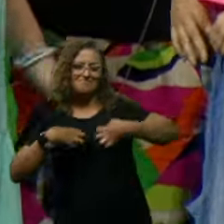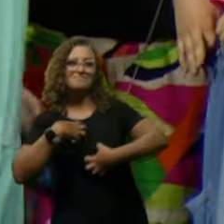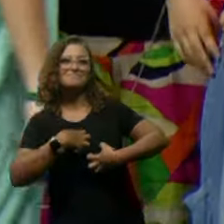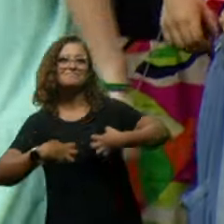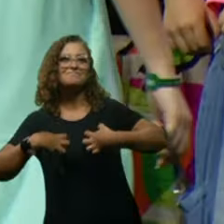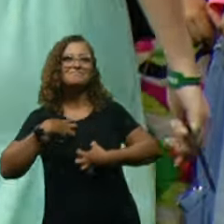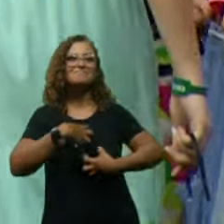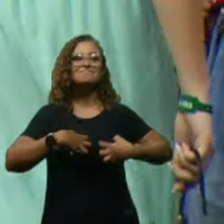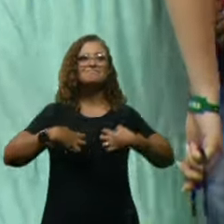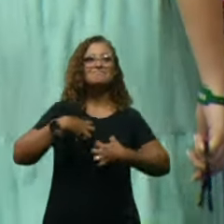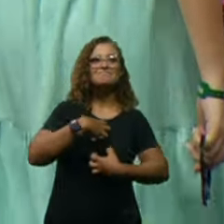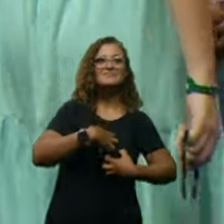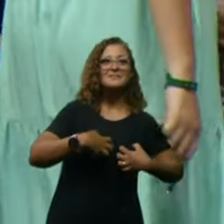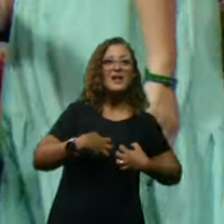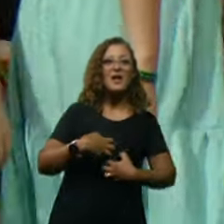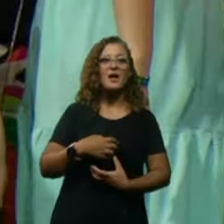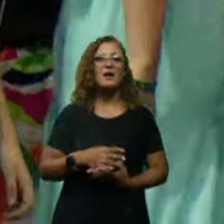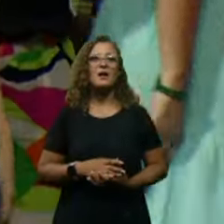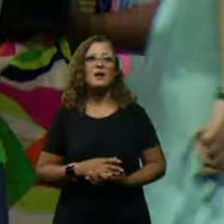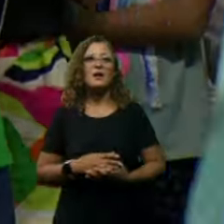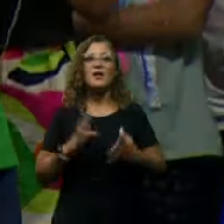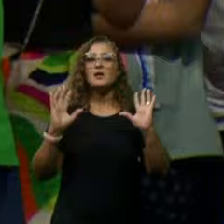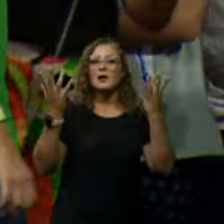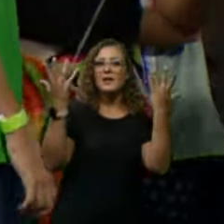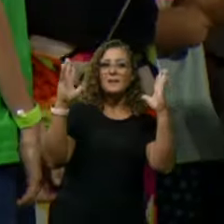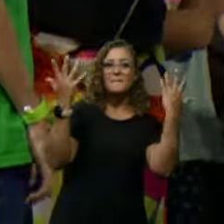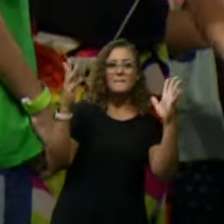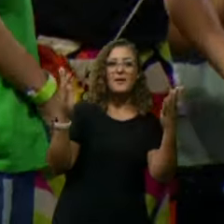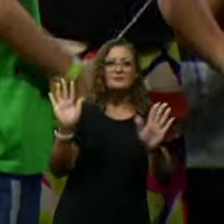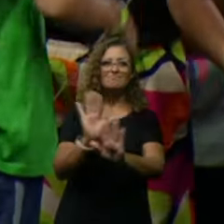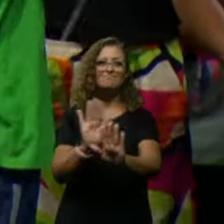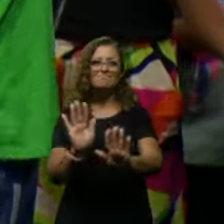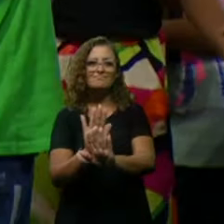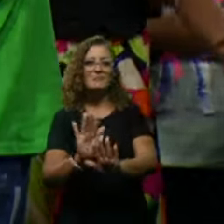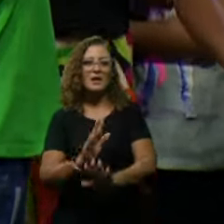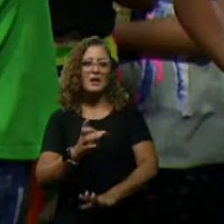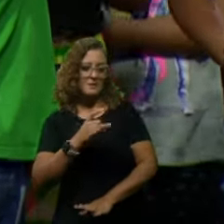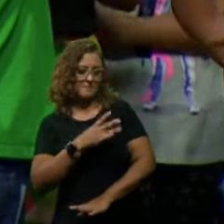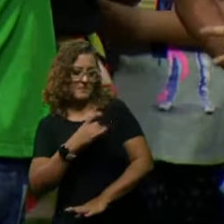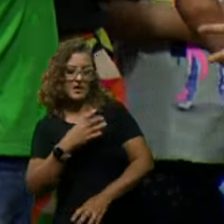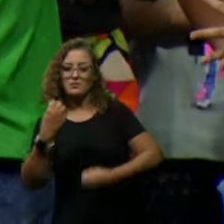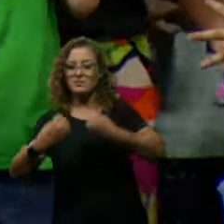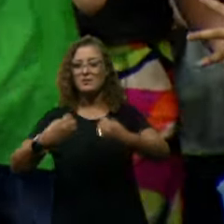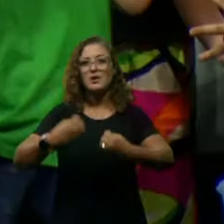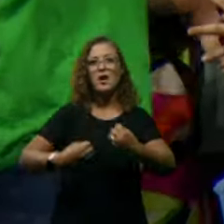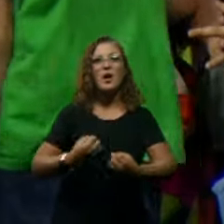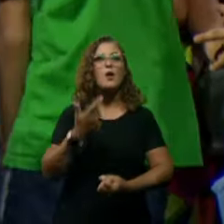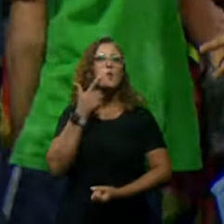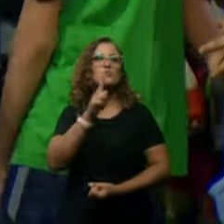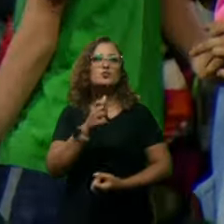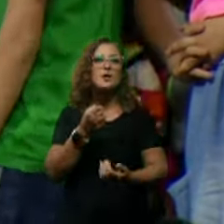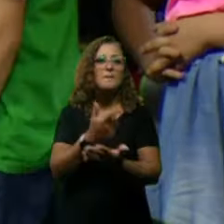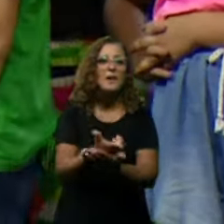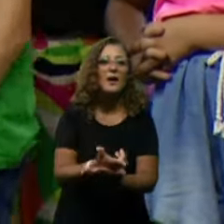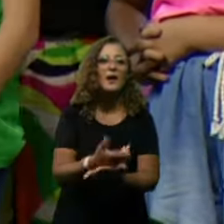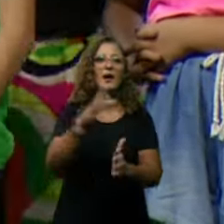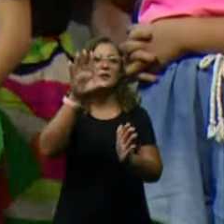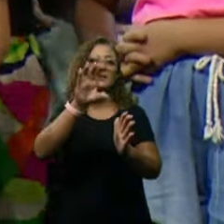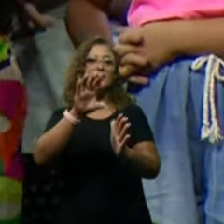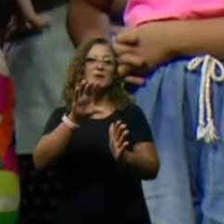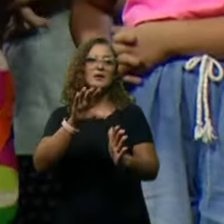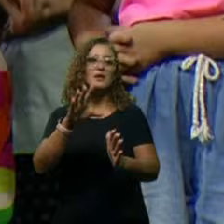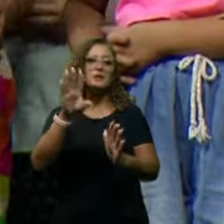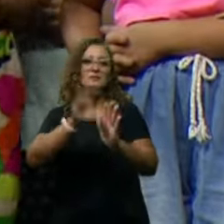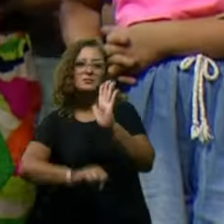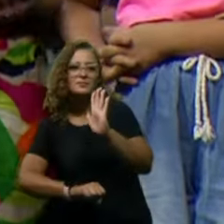Celebrar nem a benção tem medo do carro ser roubado tem medo de não ter dinheiro para continuar pagando a casa tem medo das